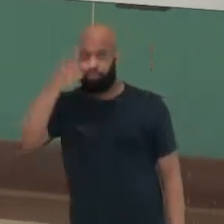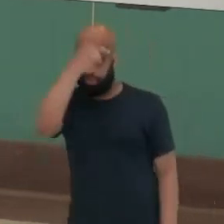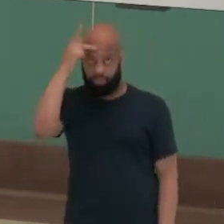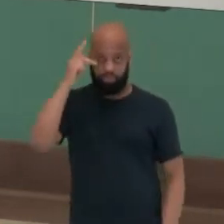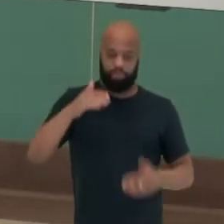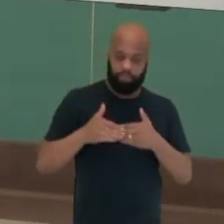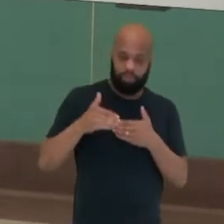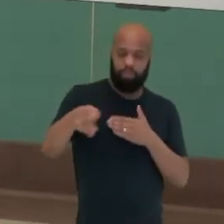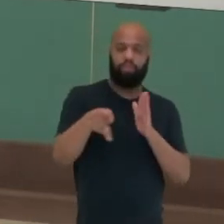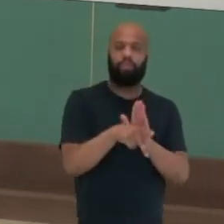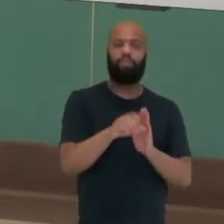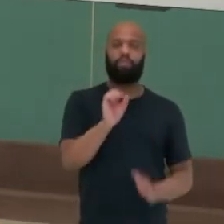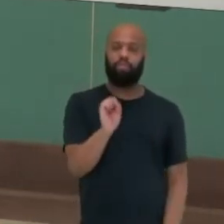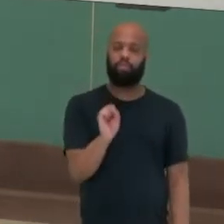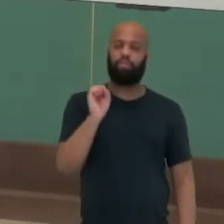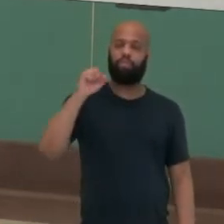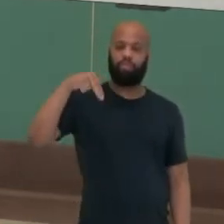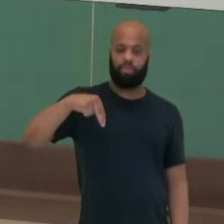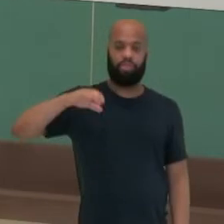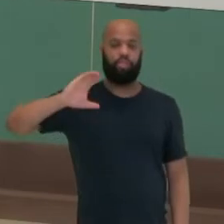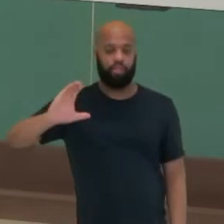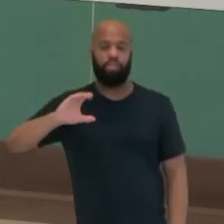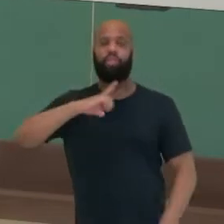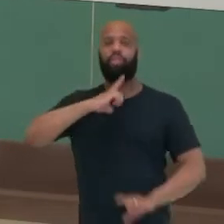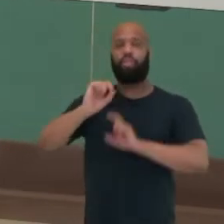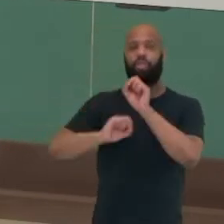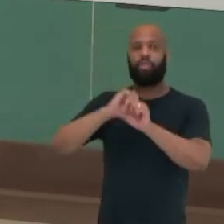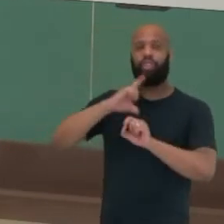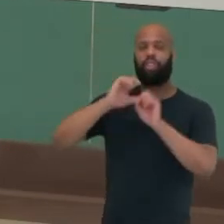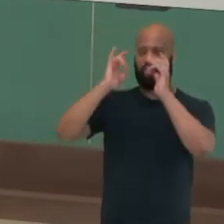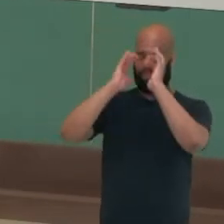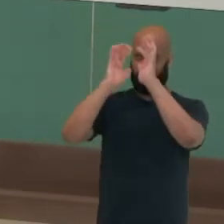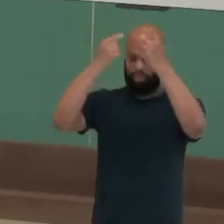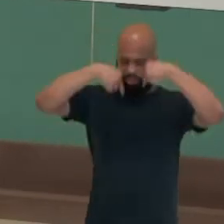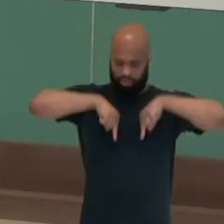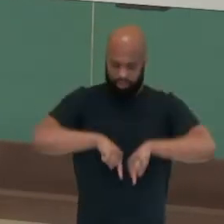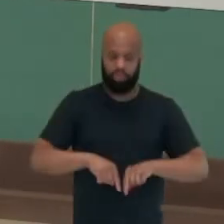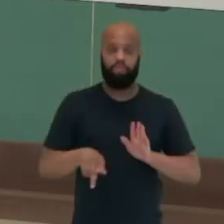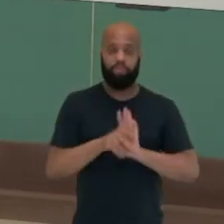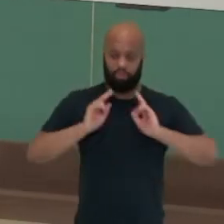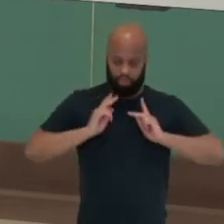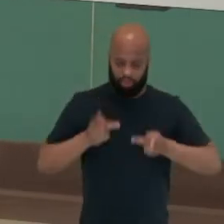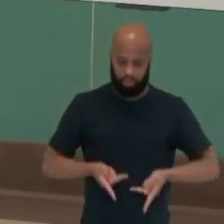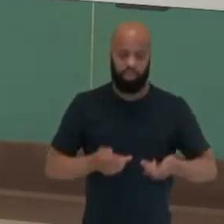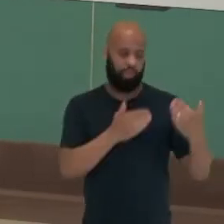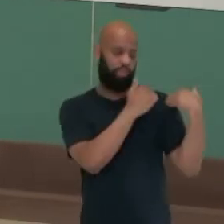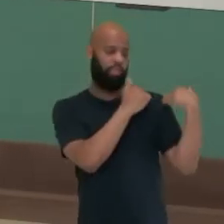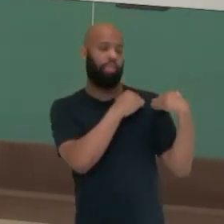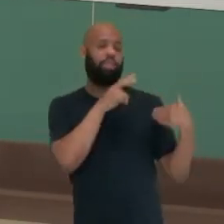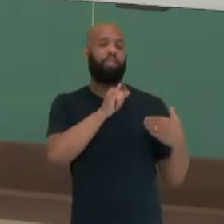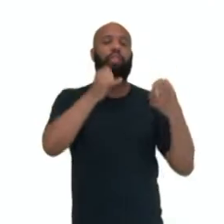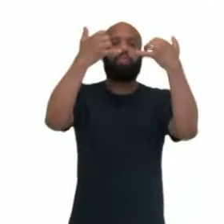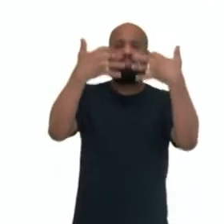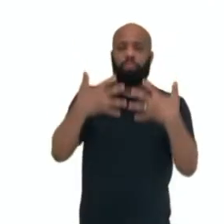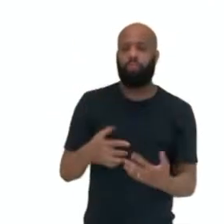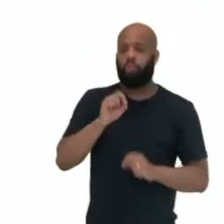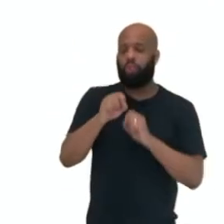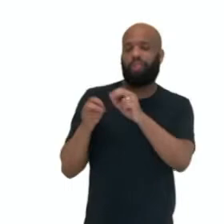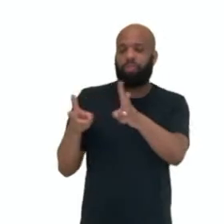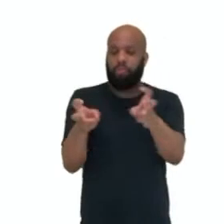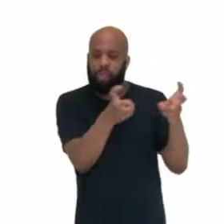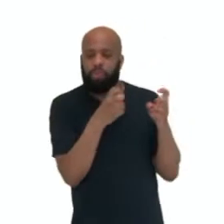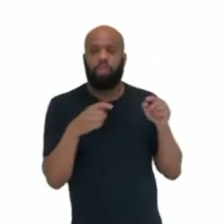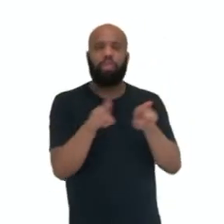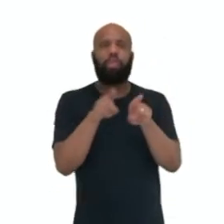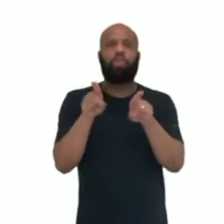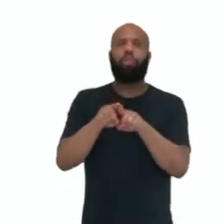nosso sistema nervoso. As operações materiais do sistema nervoso humano são responsáveis por explicar a percepção